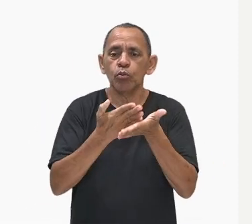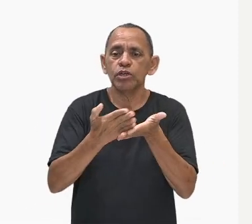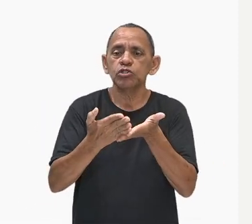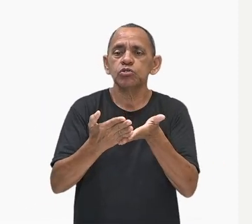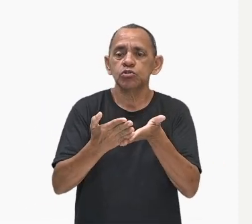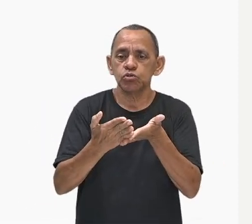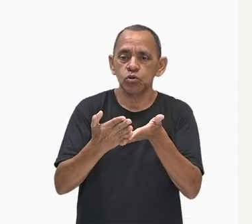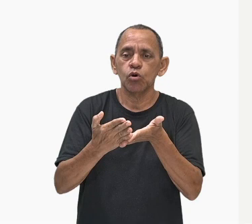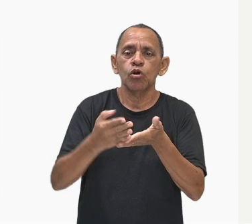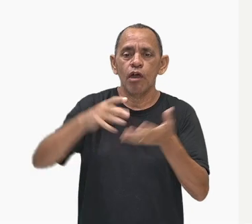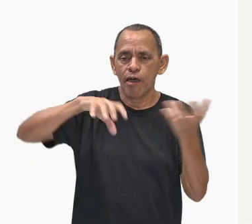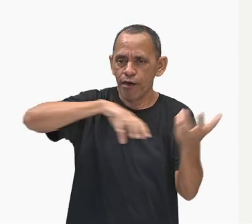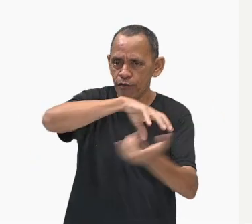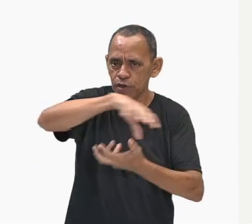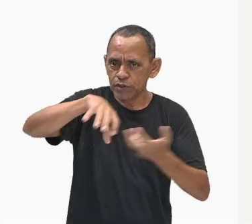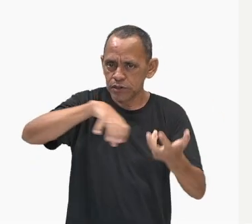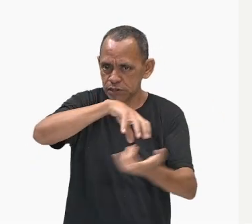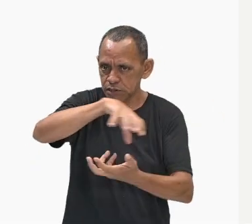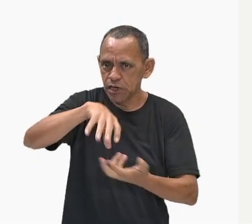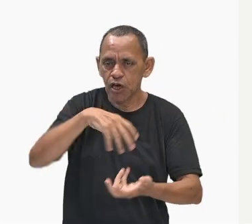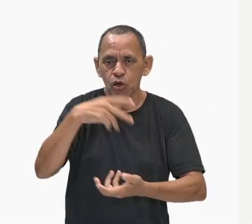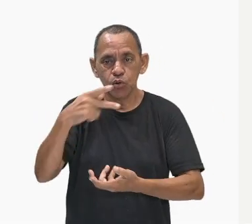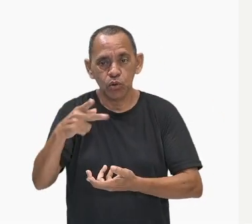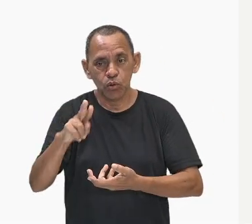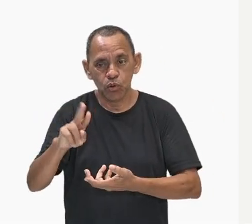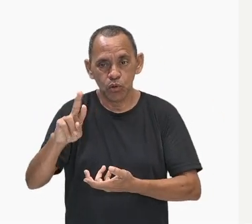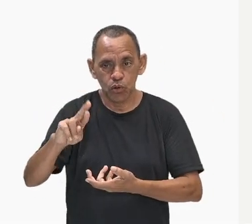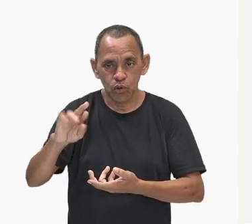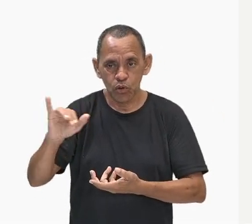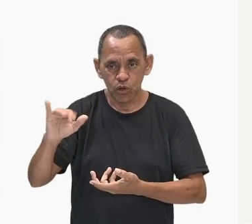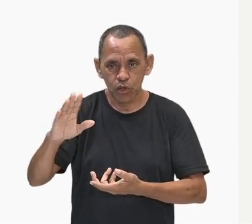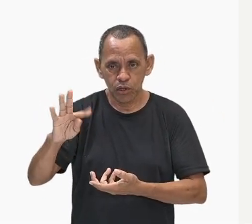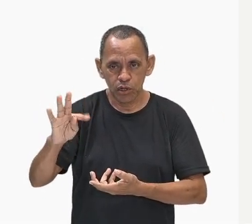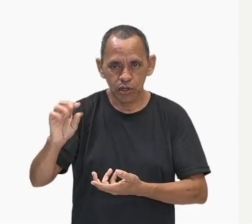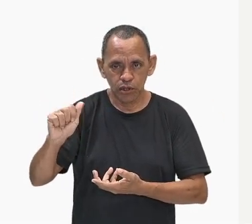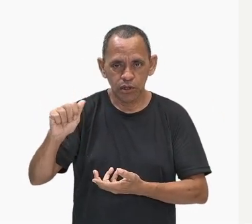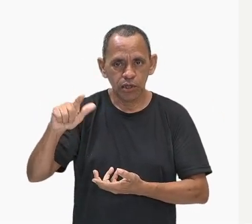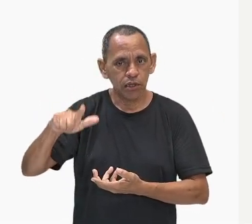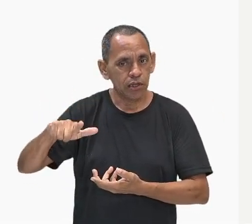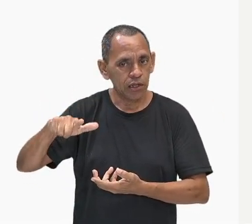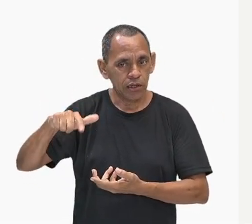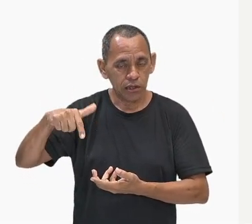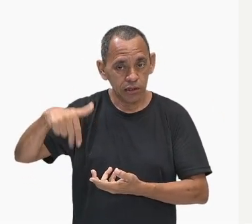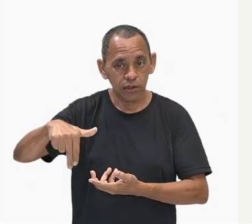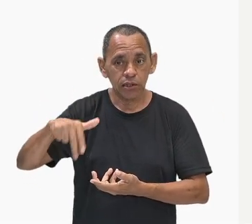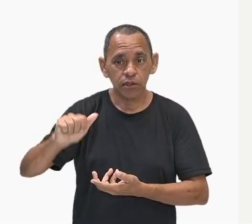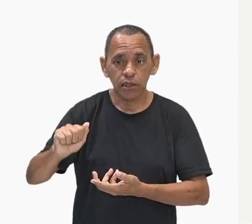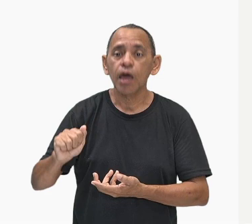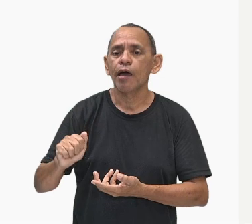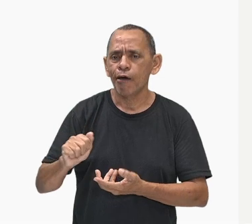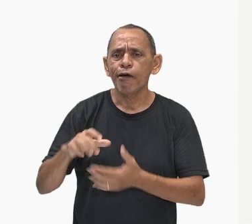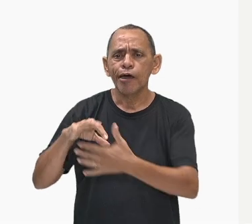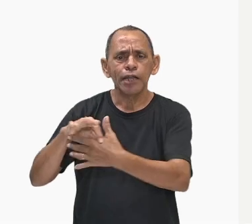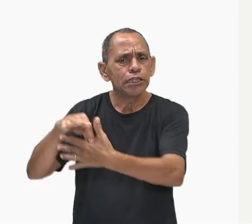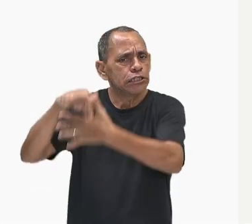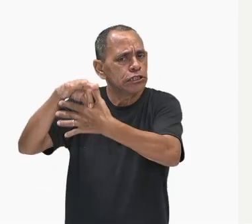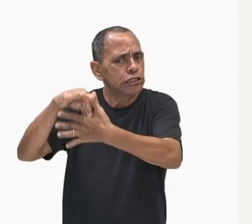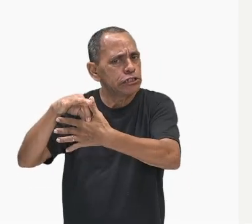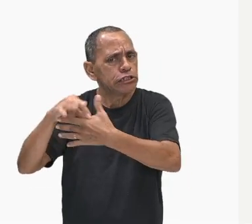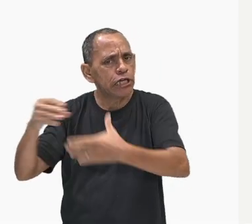sabe que o Oliver Cromwell, ele era um influente líder puritano. E uma vez que